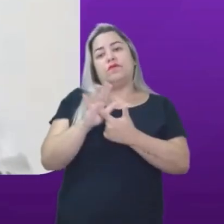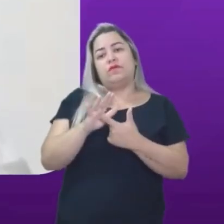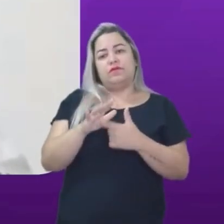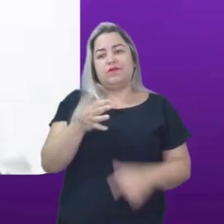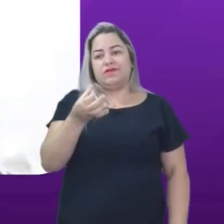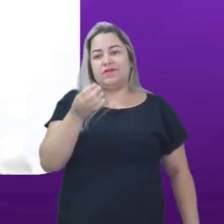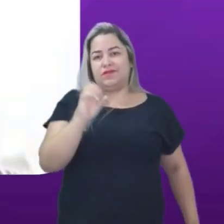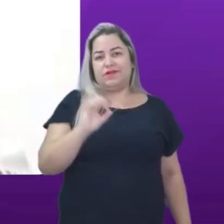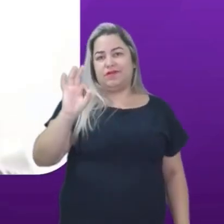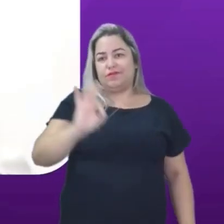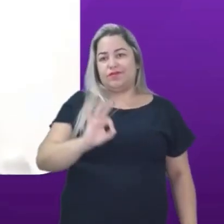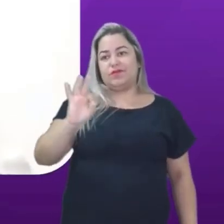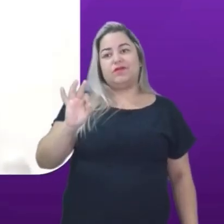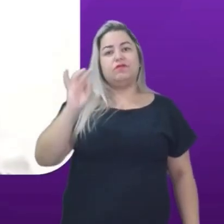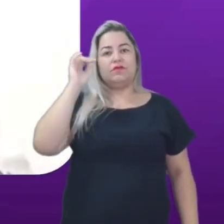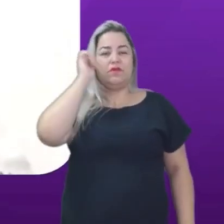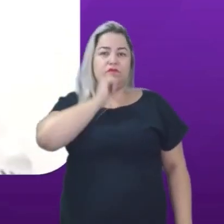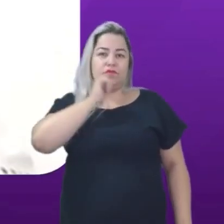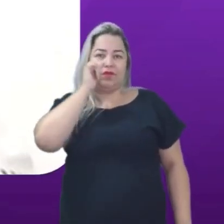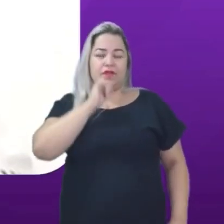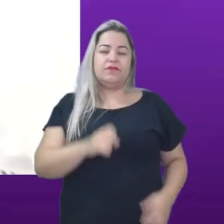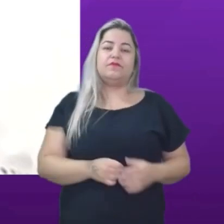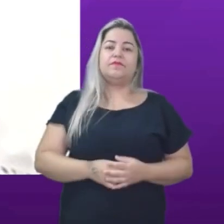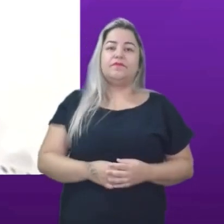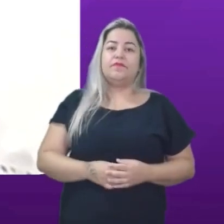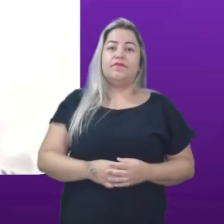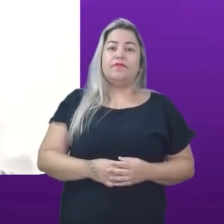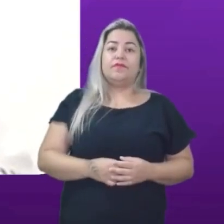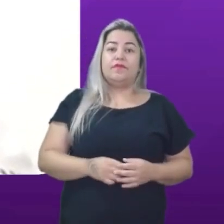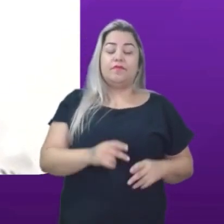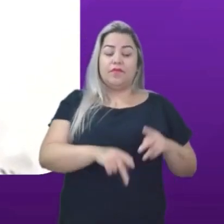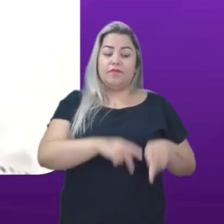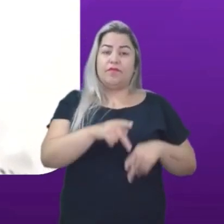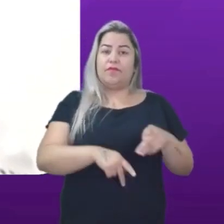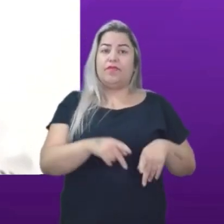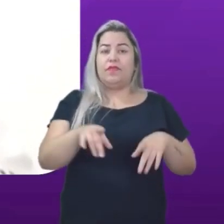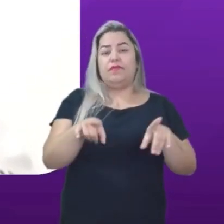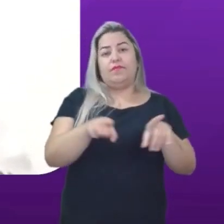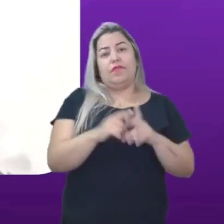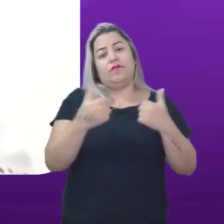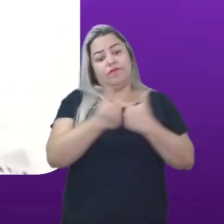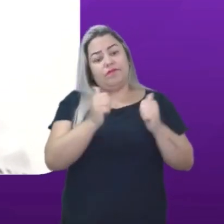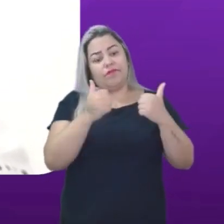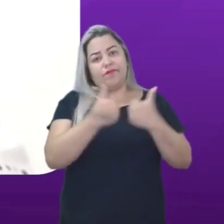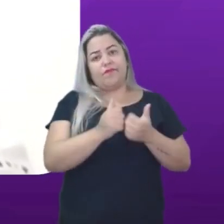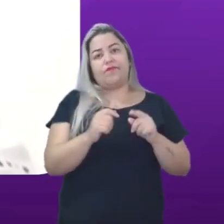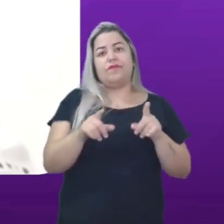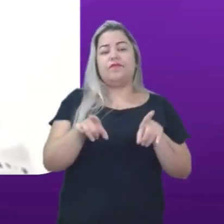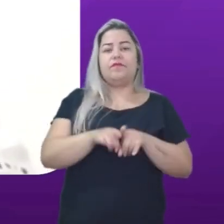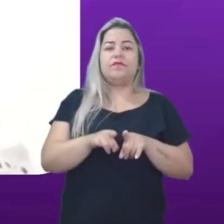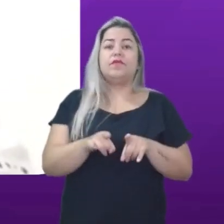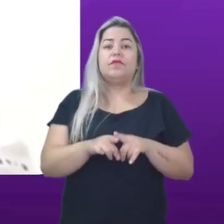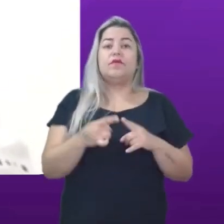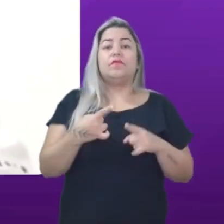de 60% das mulheres da população andam de transporte público.